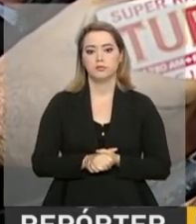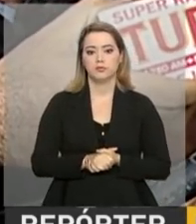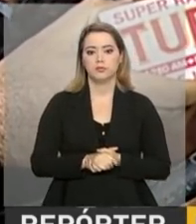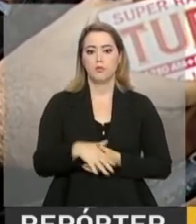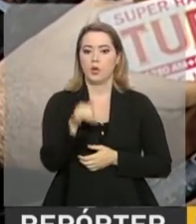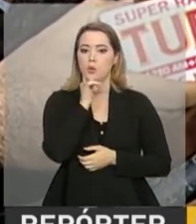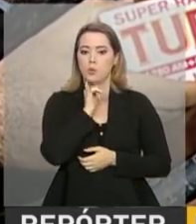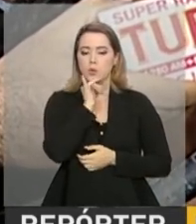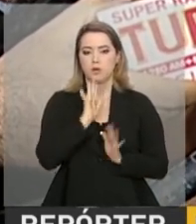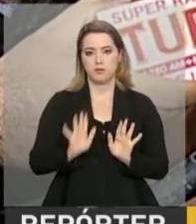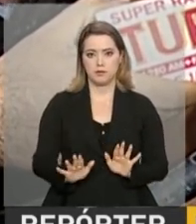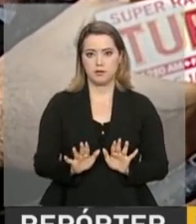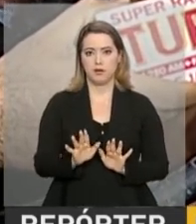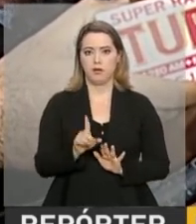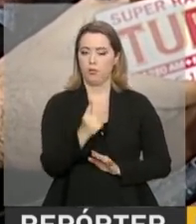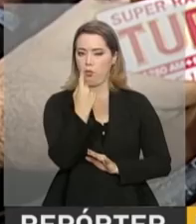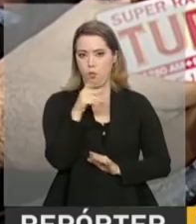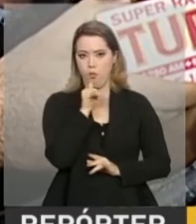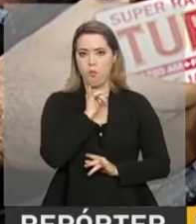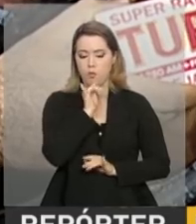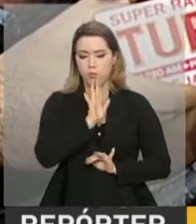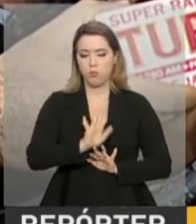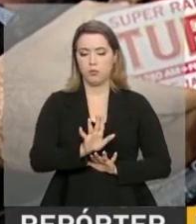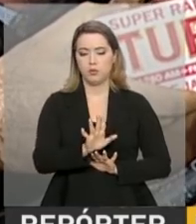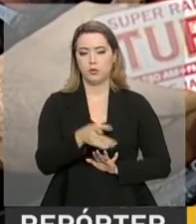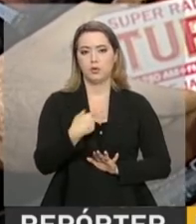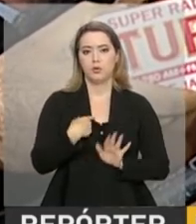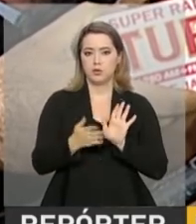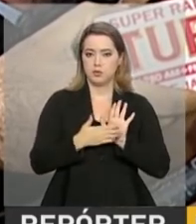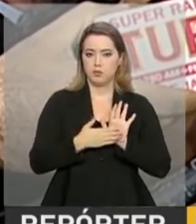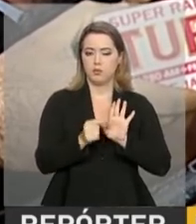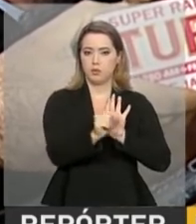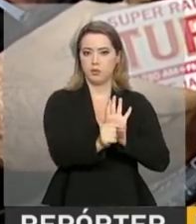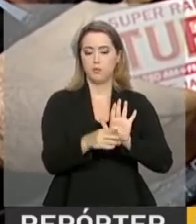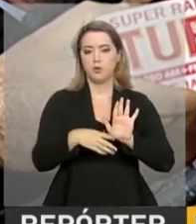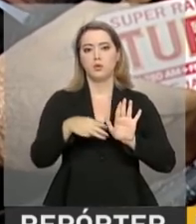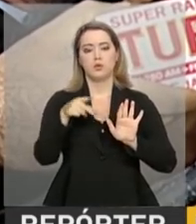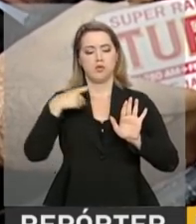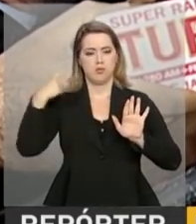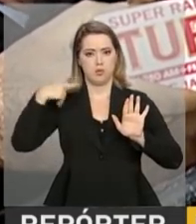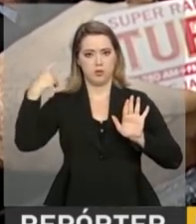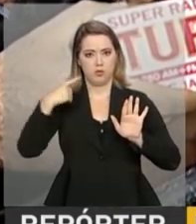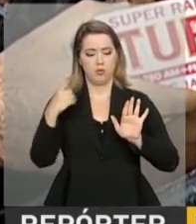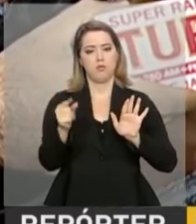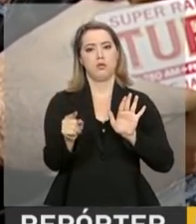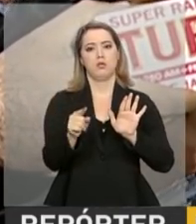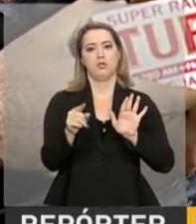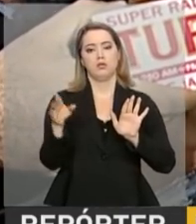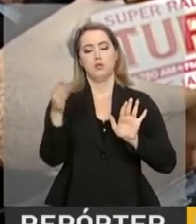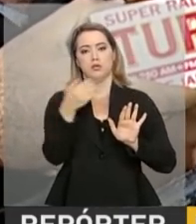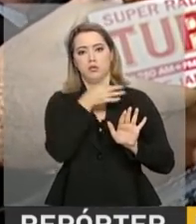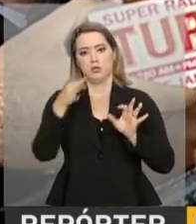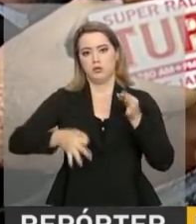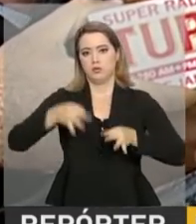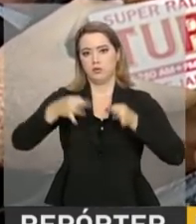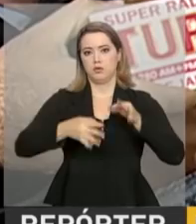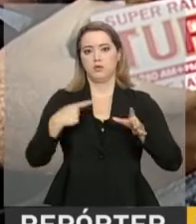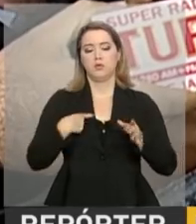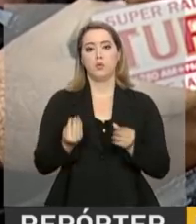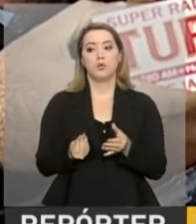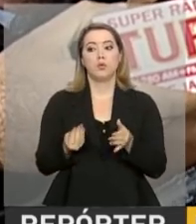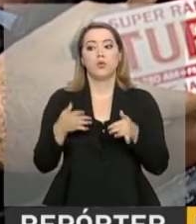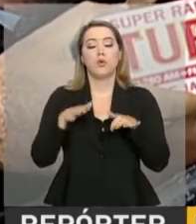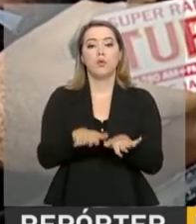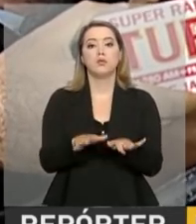um exemplo, vamos lá, um exemplo que foi proposto pelo senhor Procurador-Geral da Justiça, a implantação